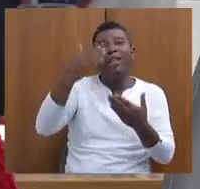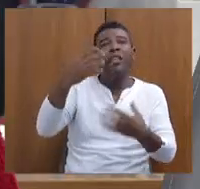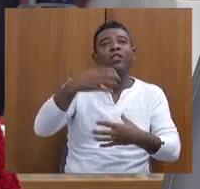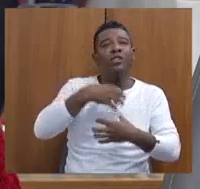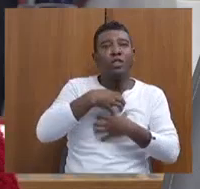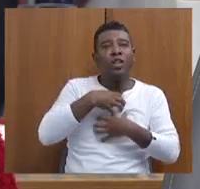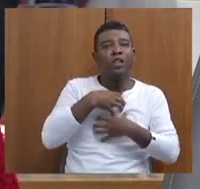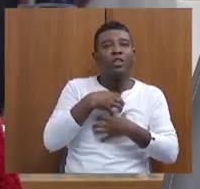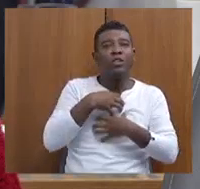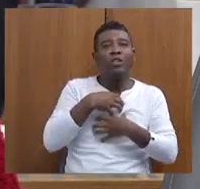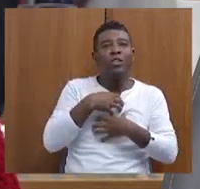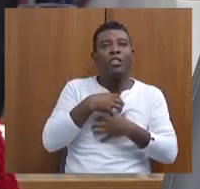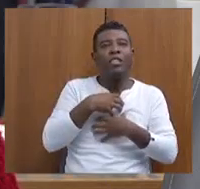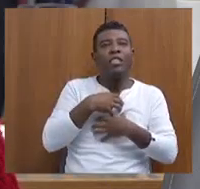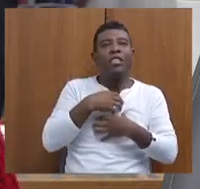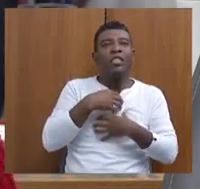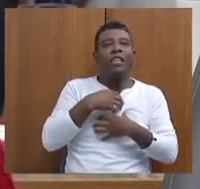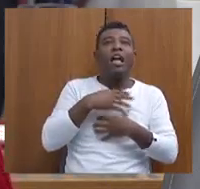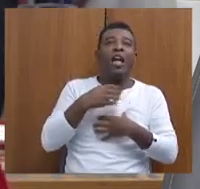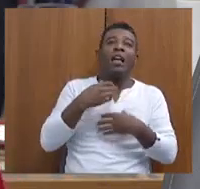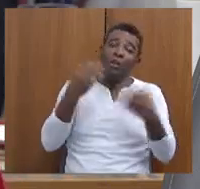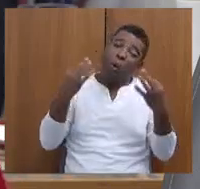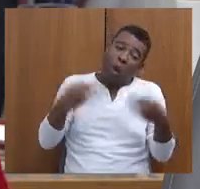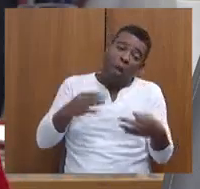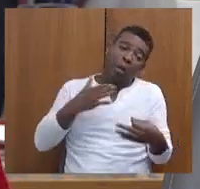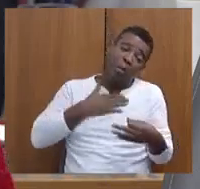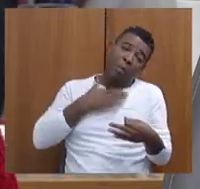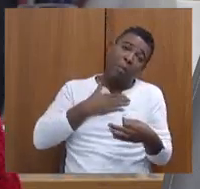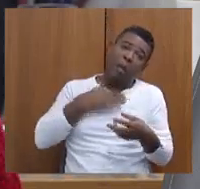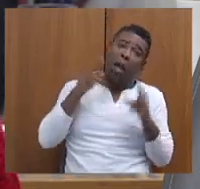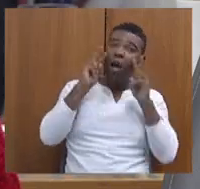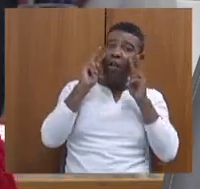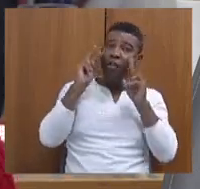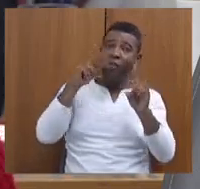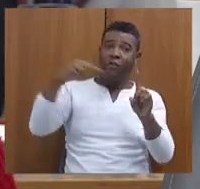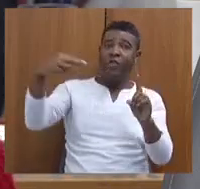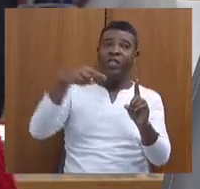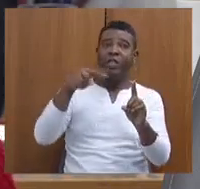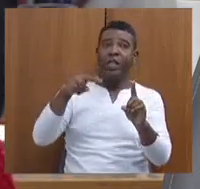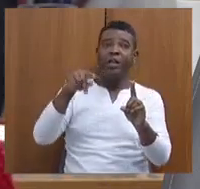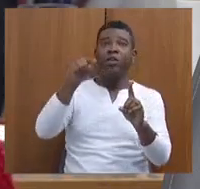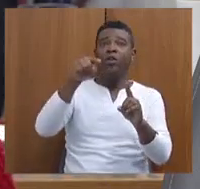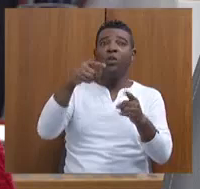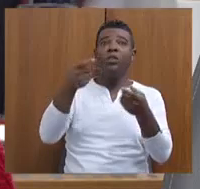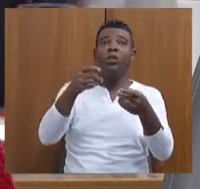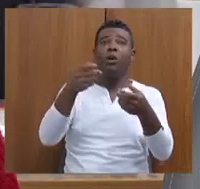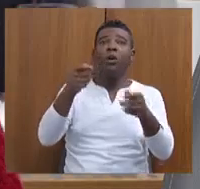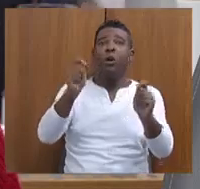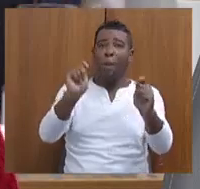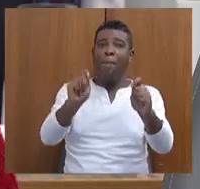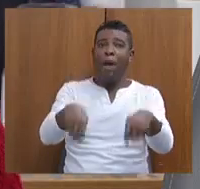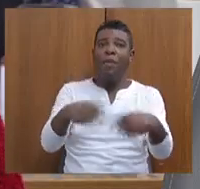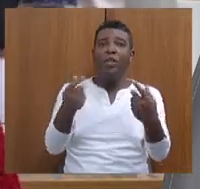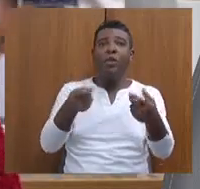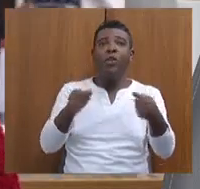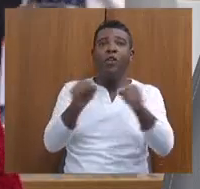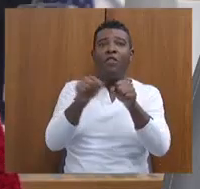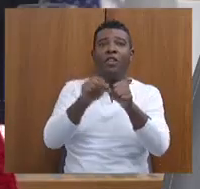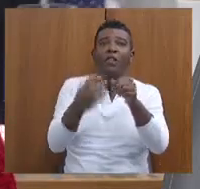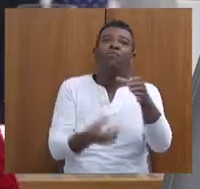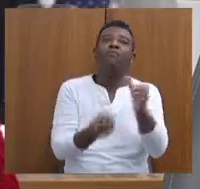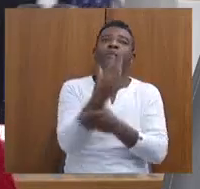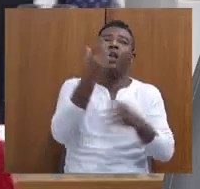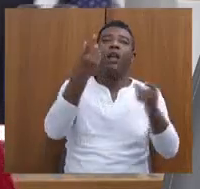correta é ótimo né É na minha visão é óbvio é mas do seu tempo permitido fazer o debate né que é um debate que é diferente